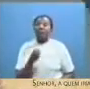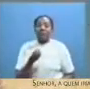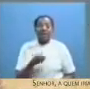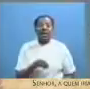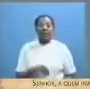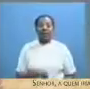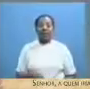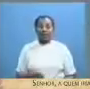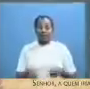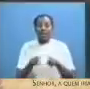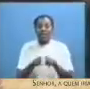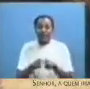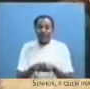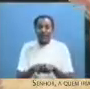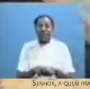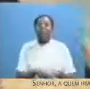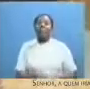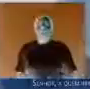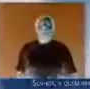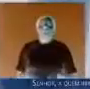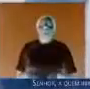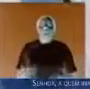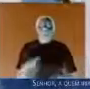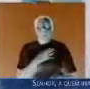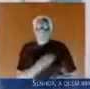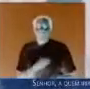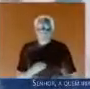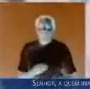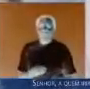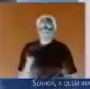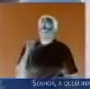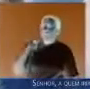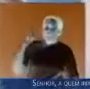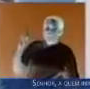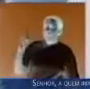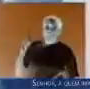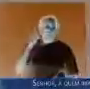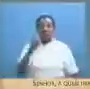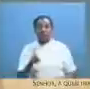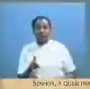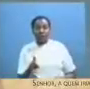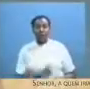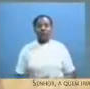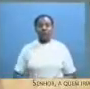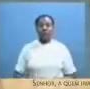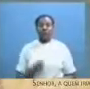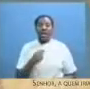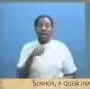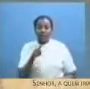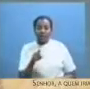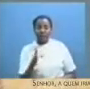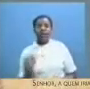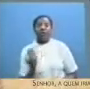ele começa dizendo: bendito seja Deus, o Pai de nosso Senhor Jesus Cristo, que do alto do céu nos abençoou com toda